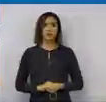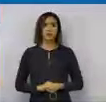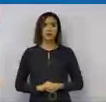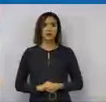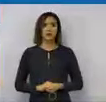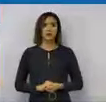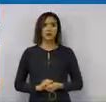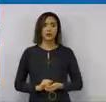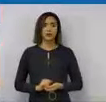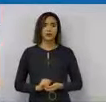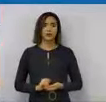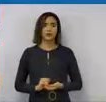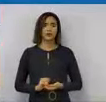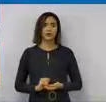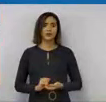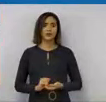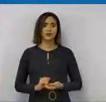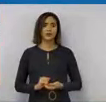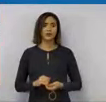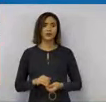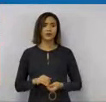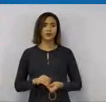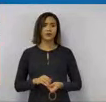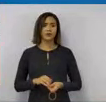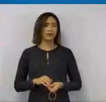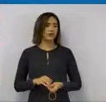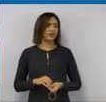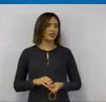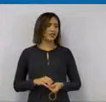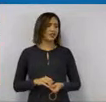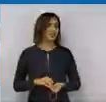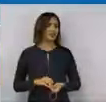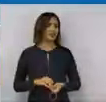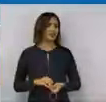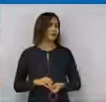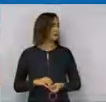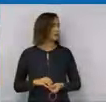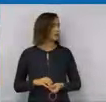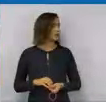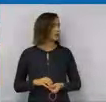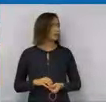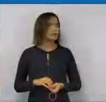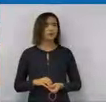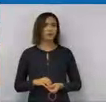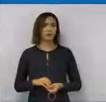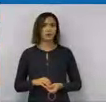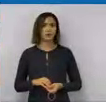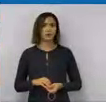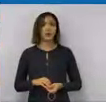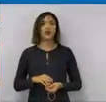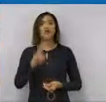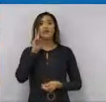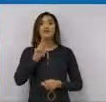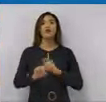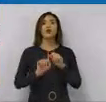Tá aparecendo o quadro? Tá aparecendo o quadro atrás? Bom, a gente pode ver no quadro